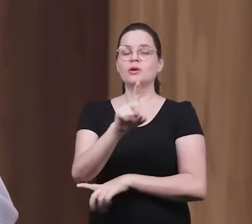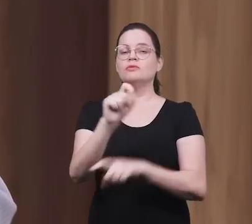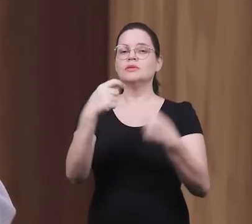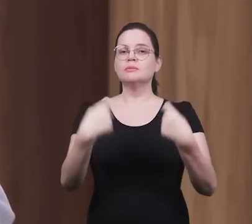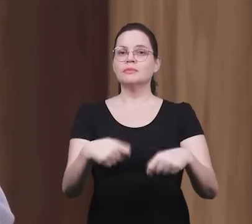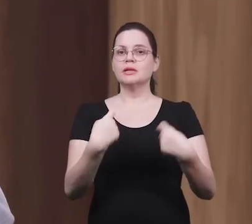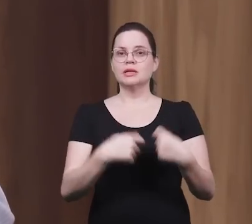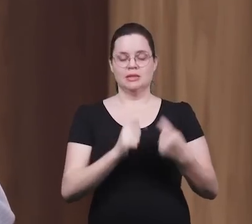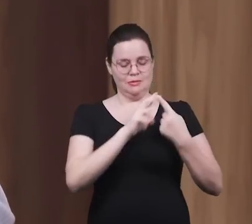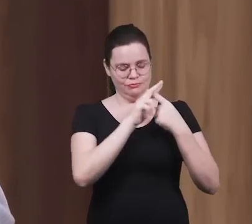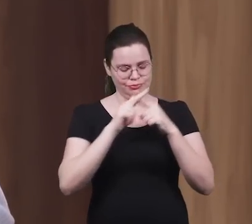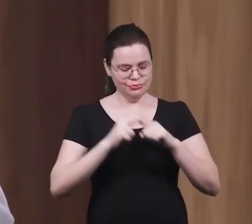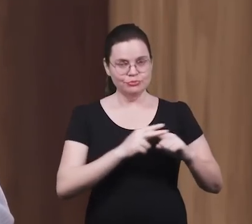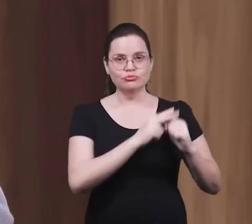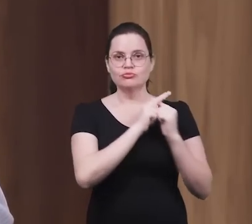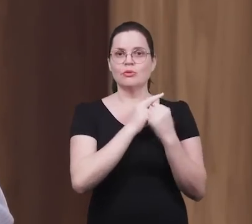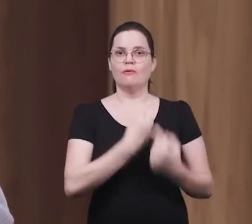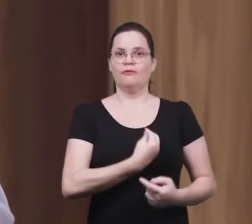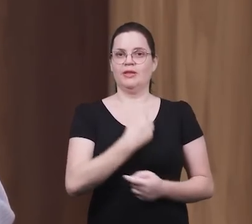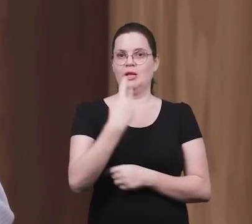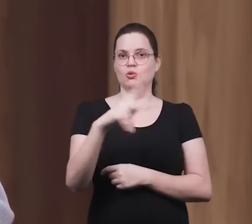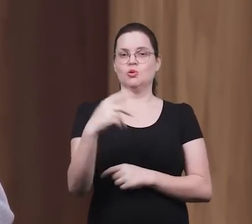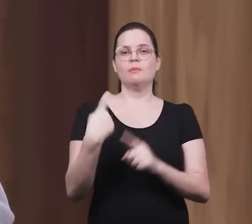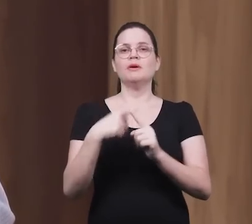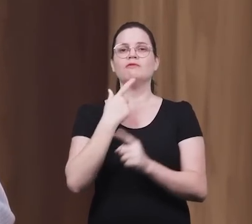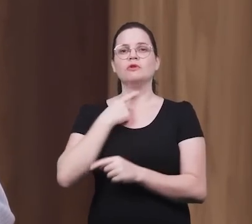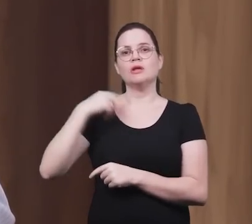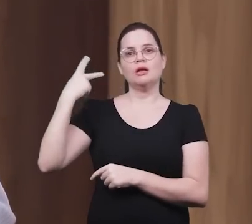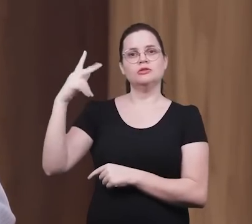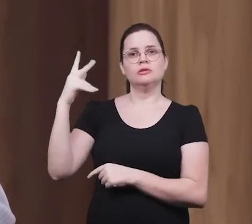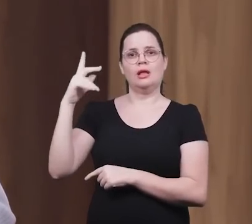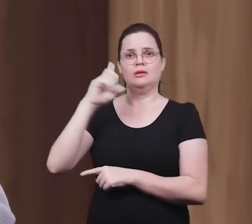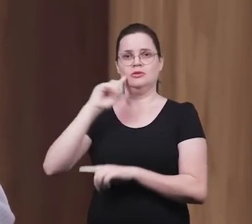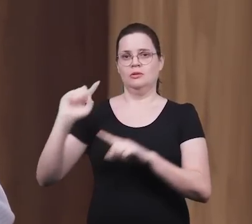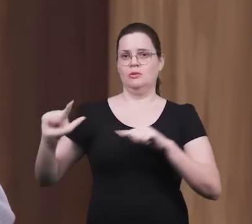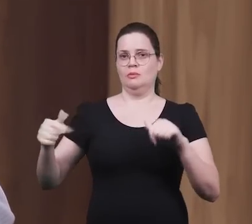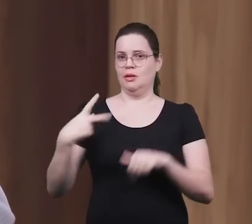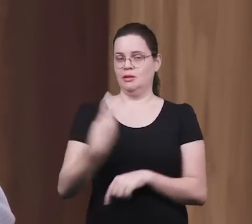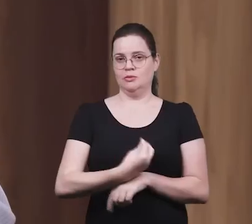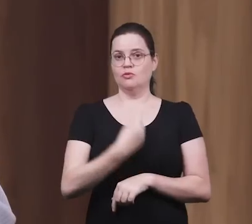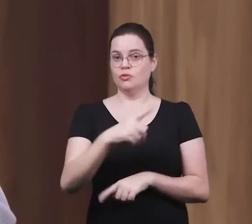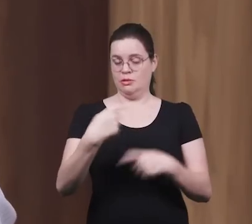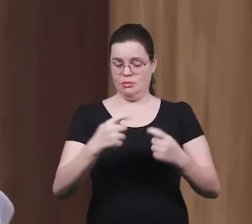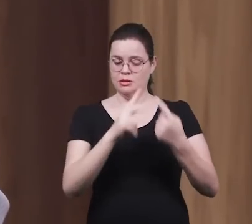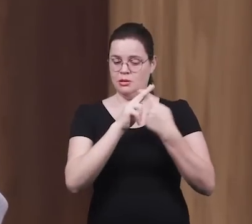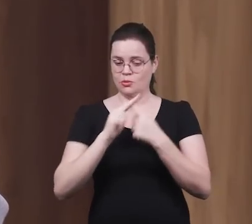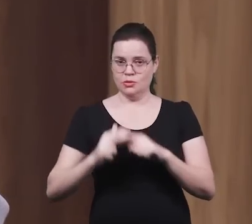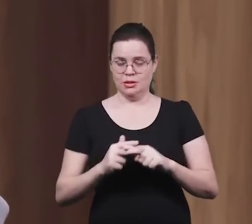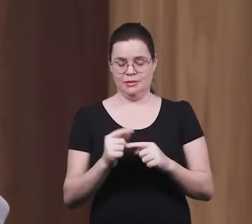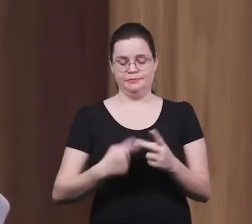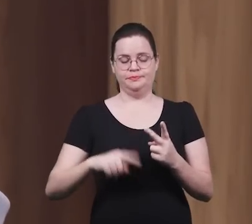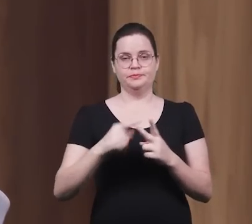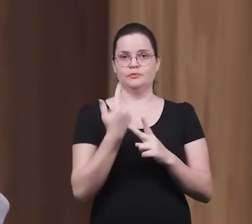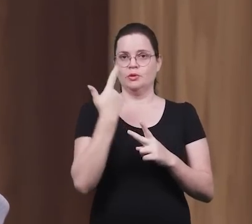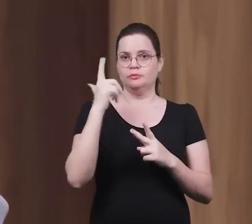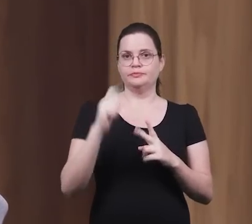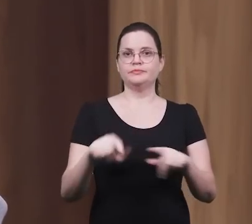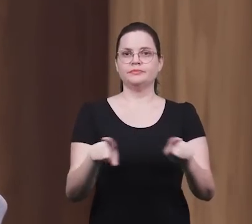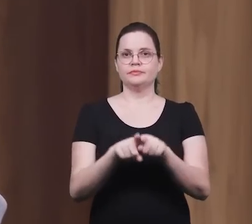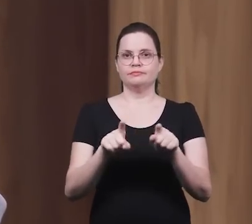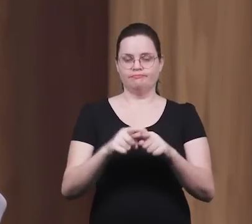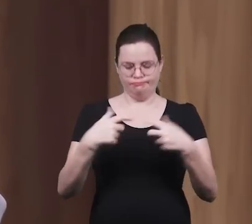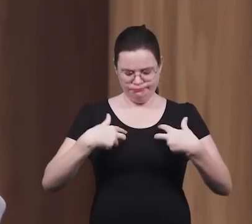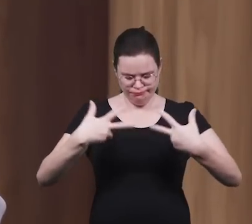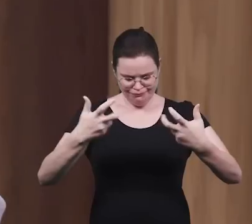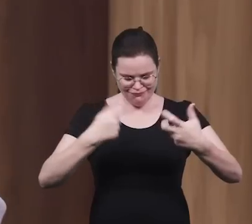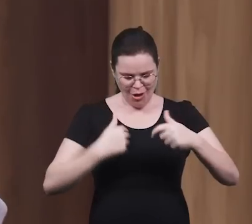deve aperfeiçoar com sensibilidade na vontade que Deus quer realizar em você. Outro item,